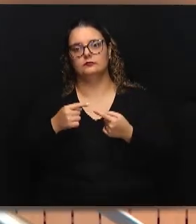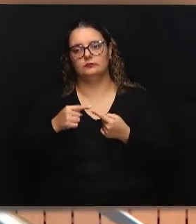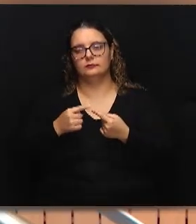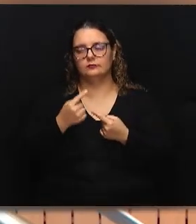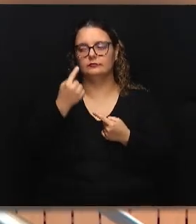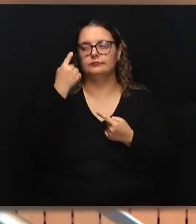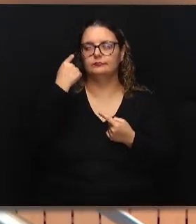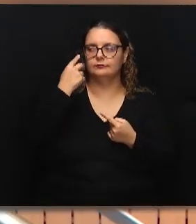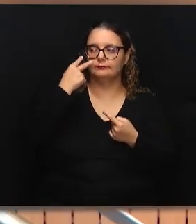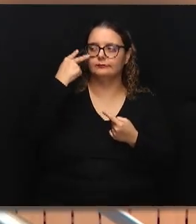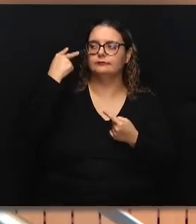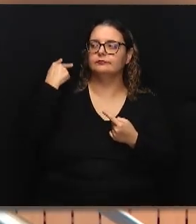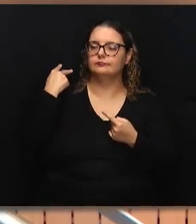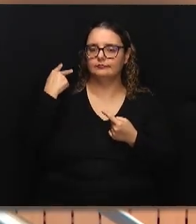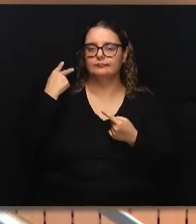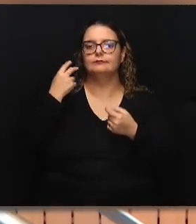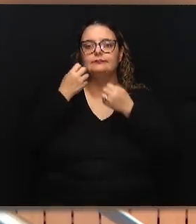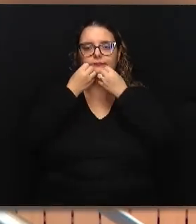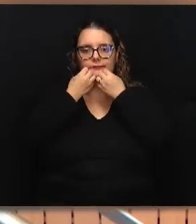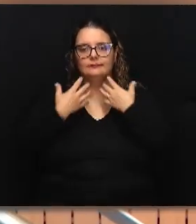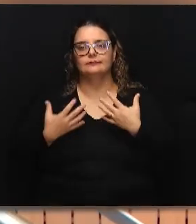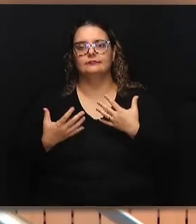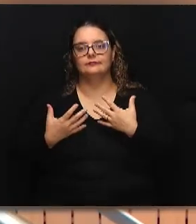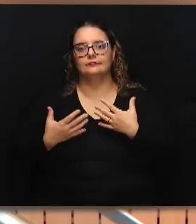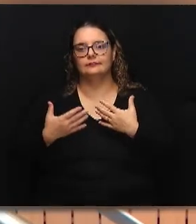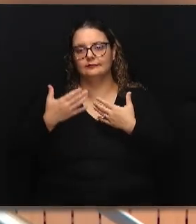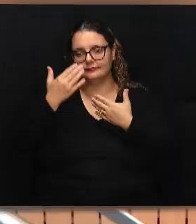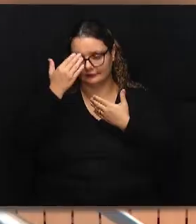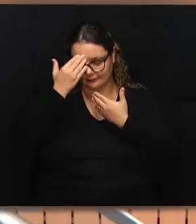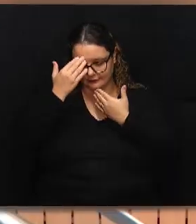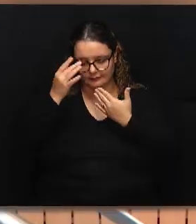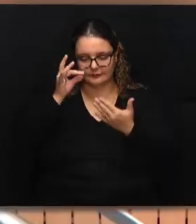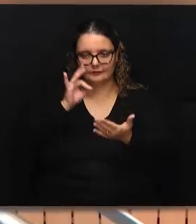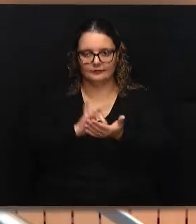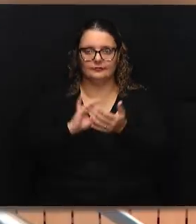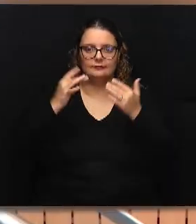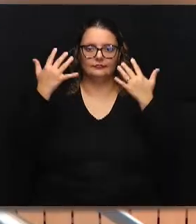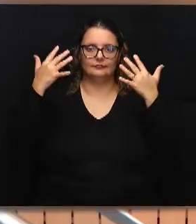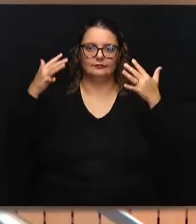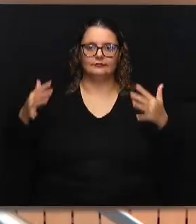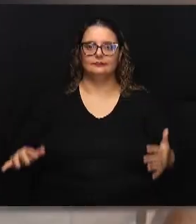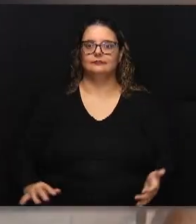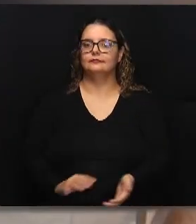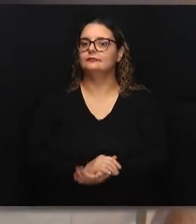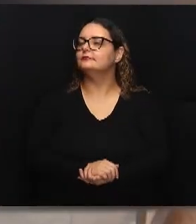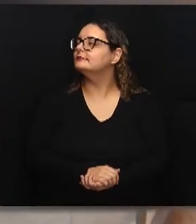falar, valeu a pena. Muito obrigada, gente.